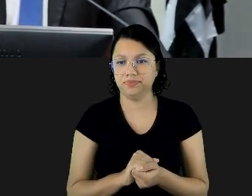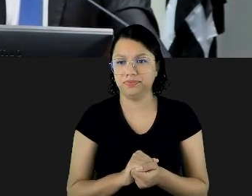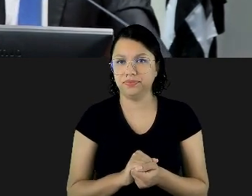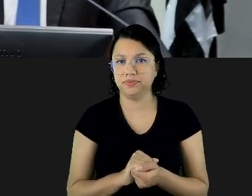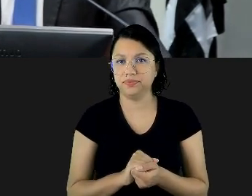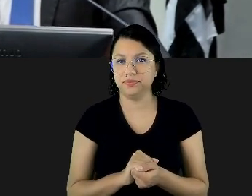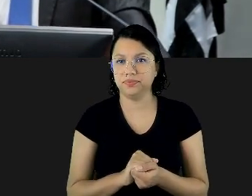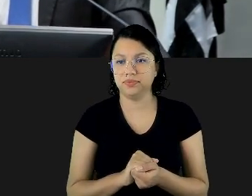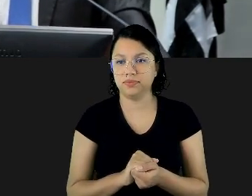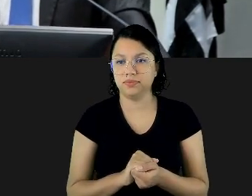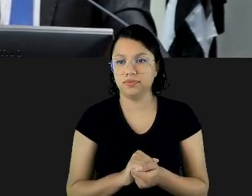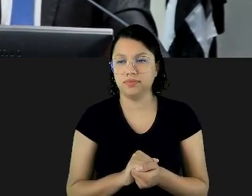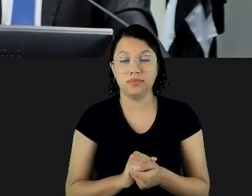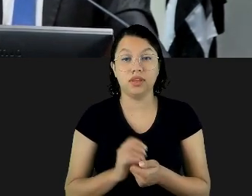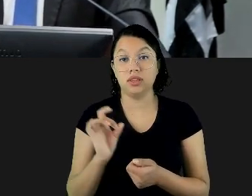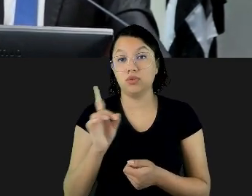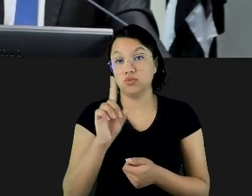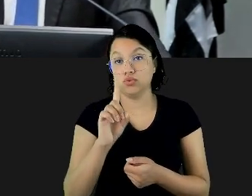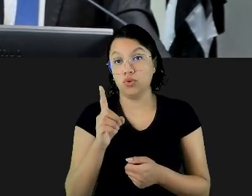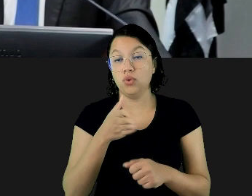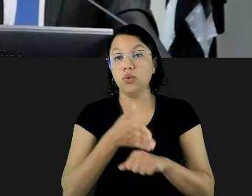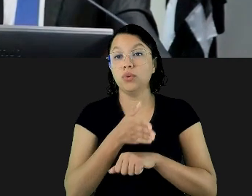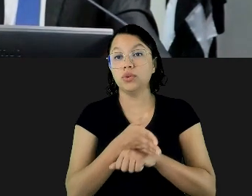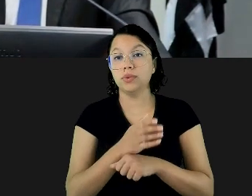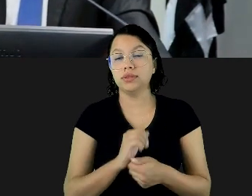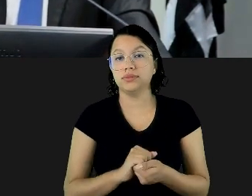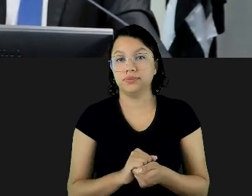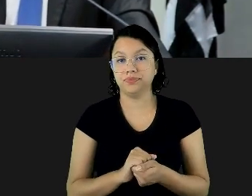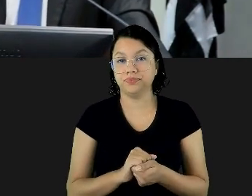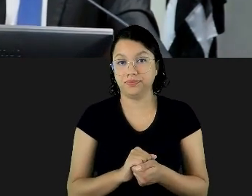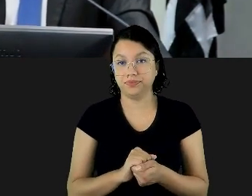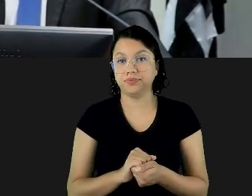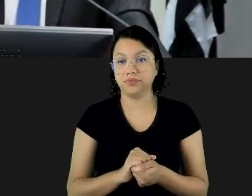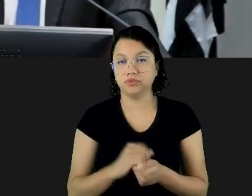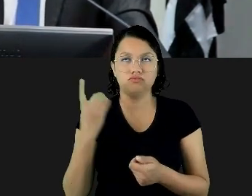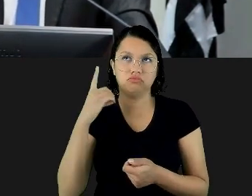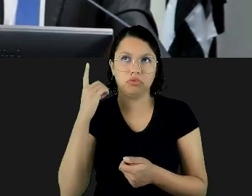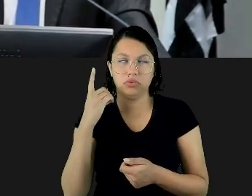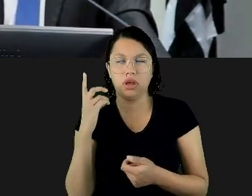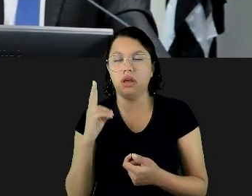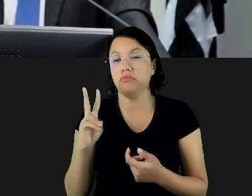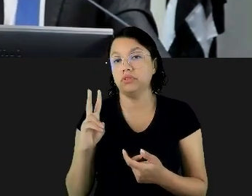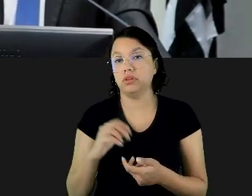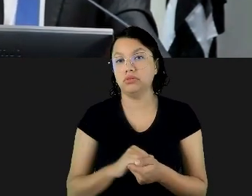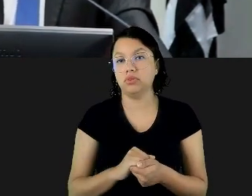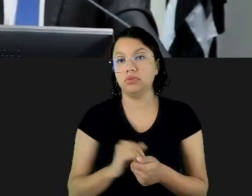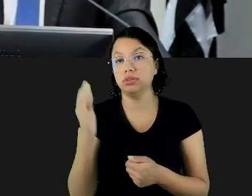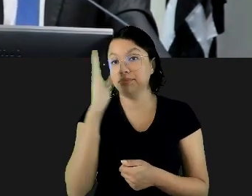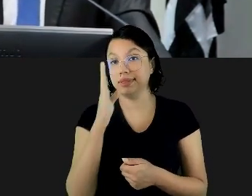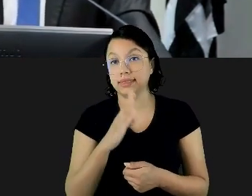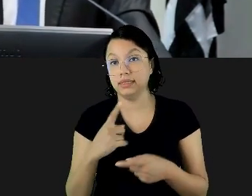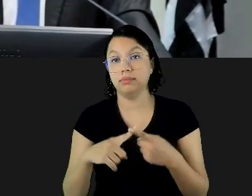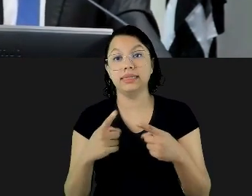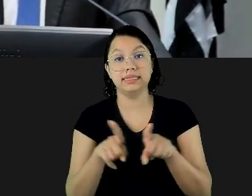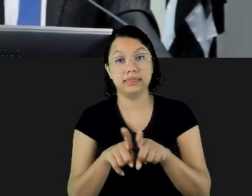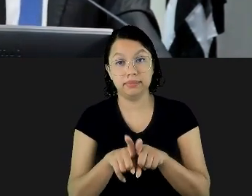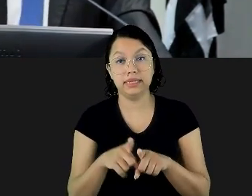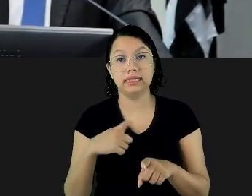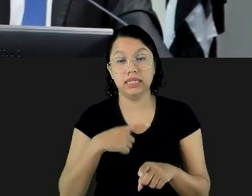não só com a participação de parlamentares brasileiros, como do Paraguai, da Argentina e Chile.